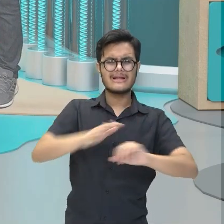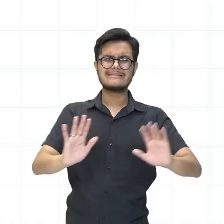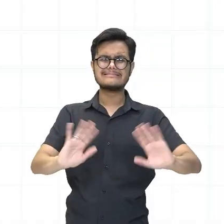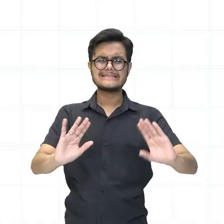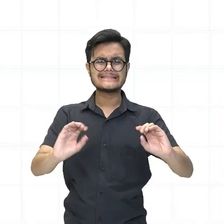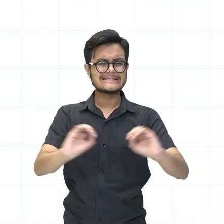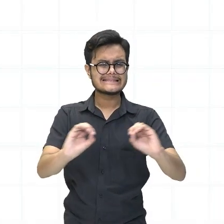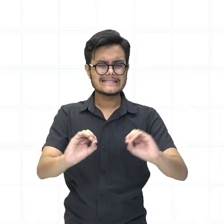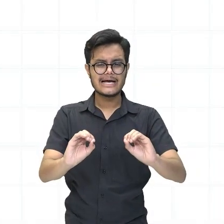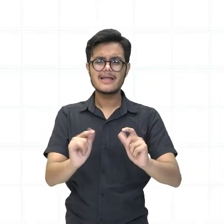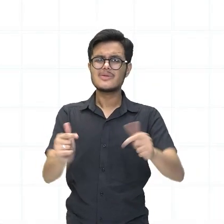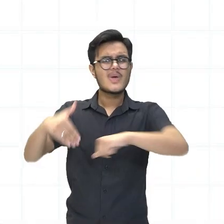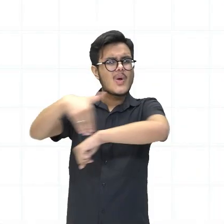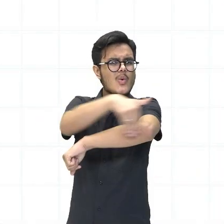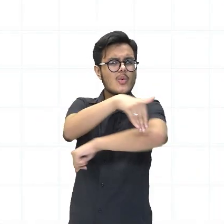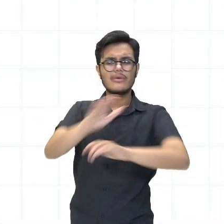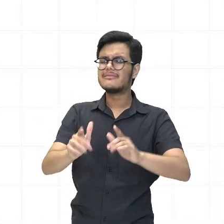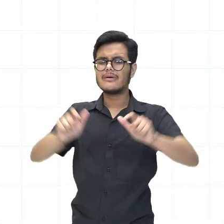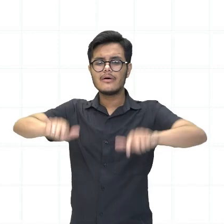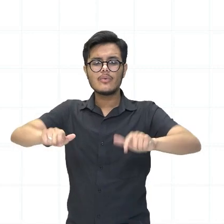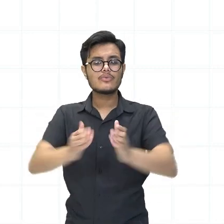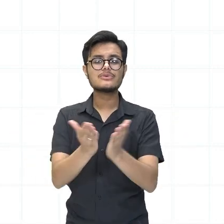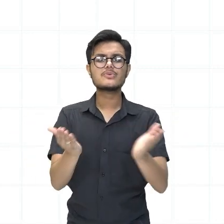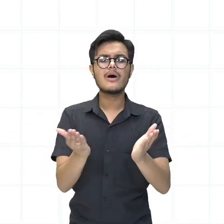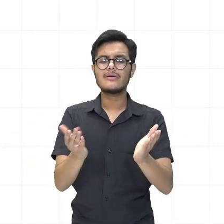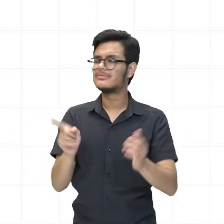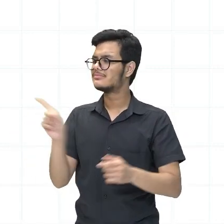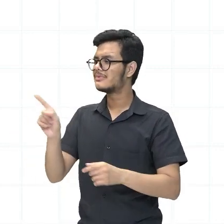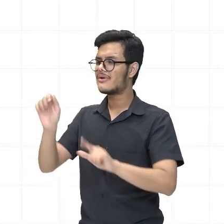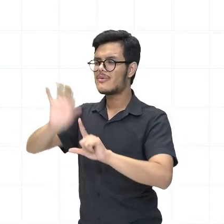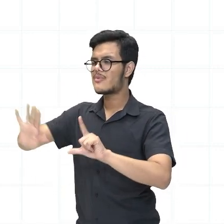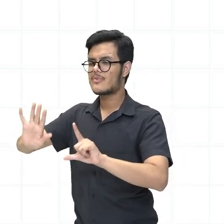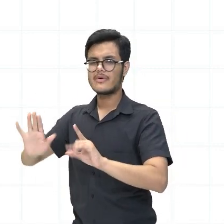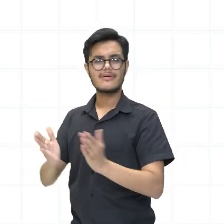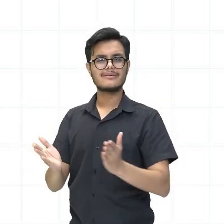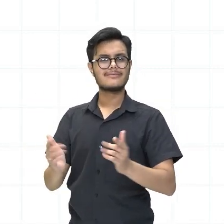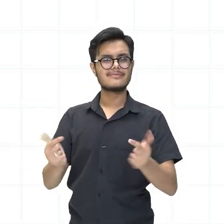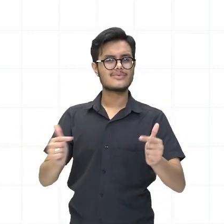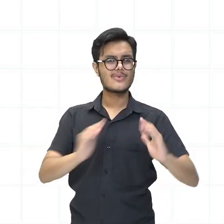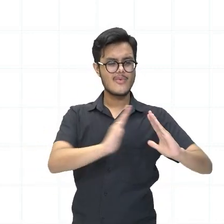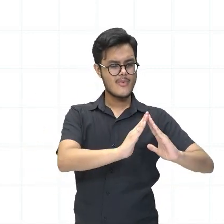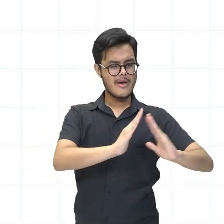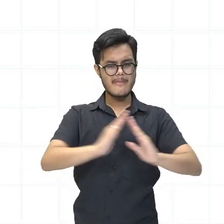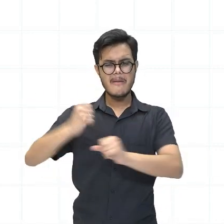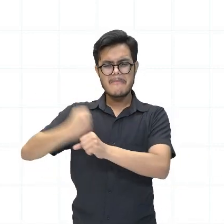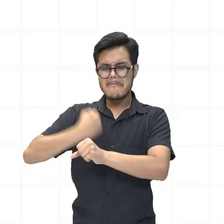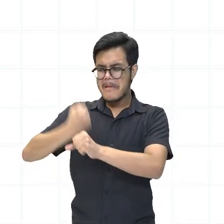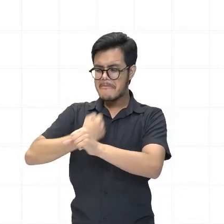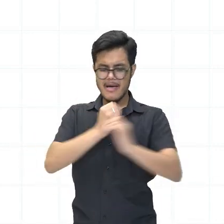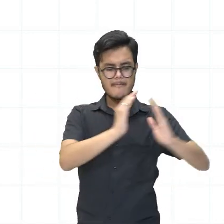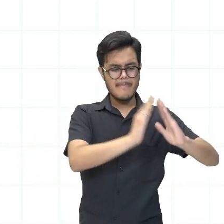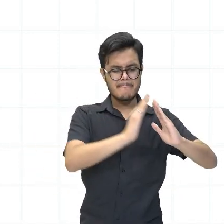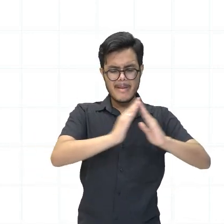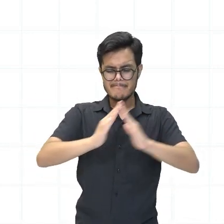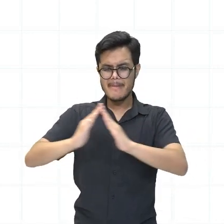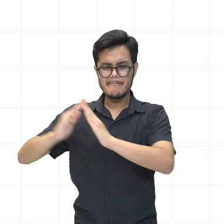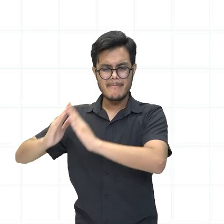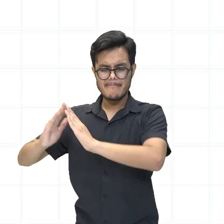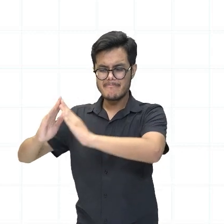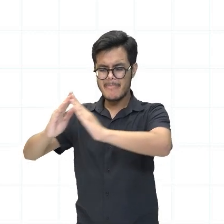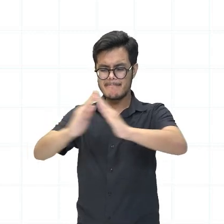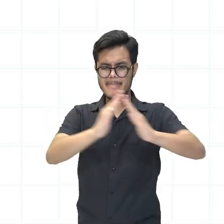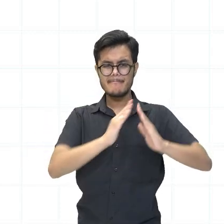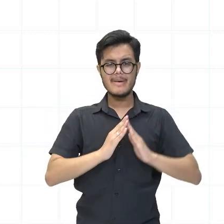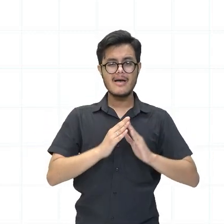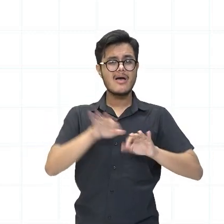tem ruas bem definidas, bem detalhadas, espaçosas, as casas são construídas uma ao lado da outra, isso dificulta